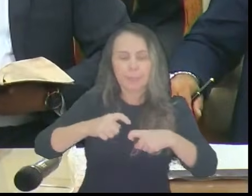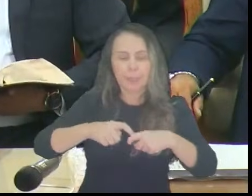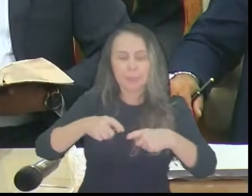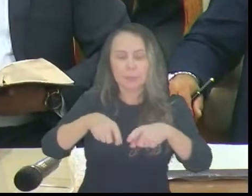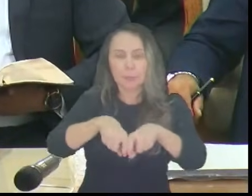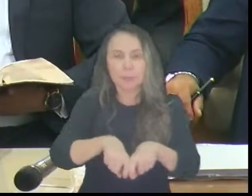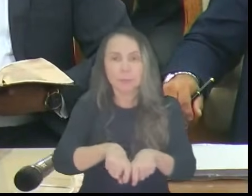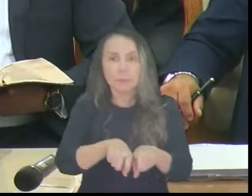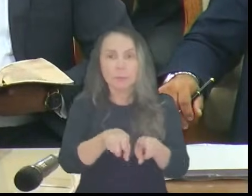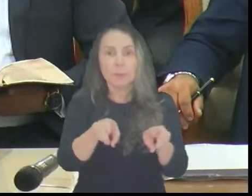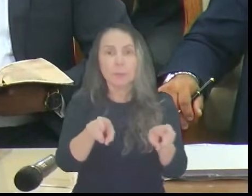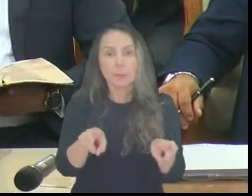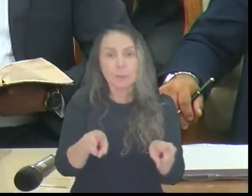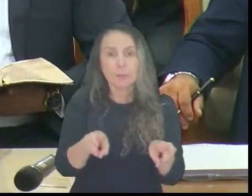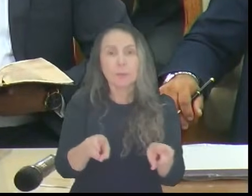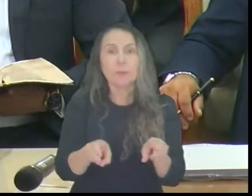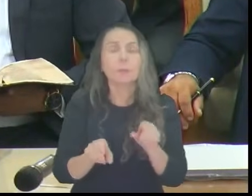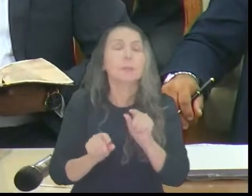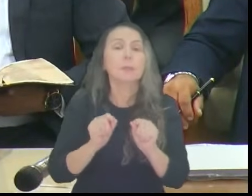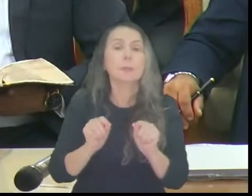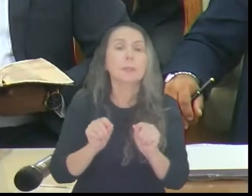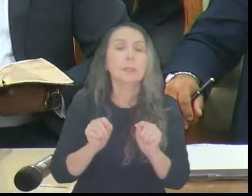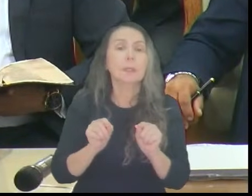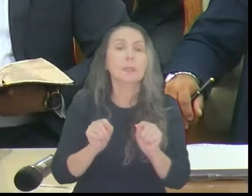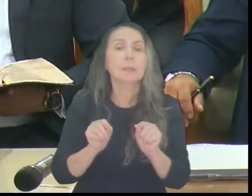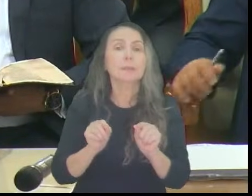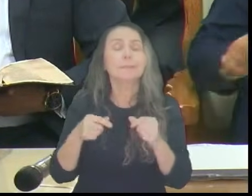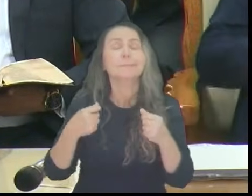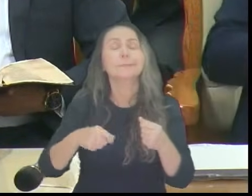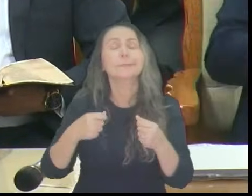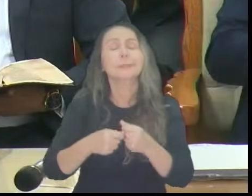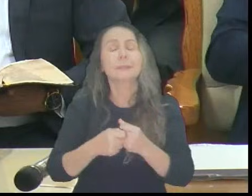elas querem que eles façam abortos.